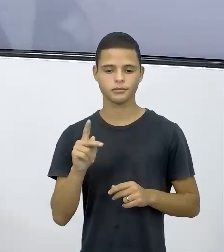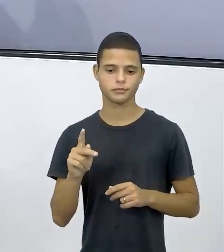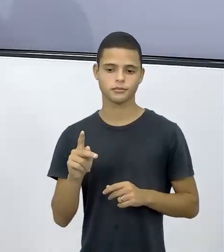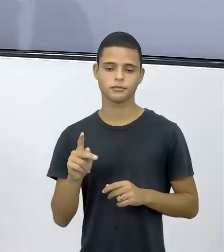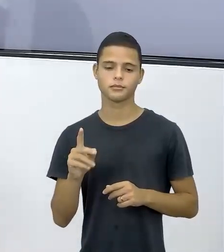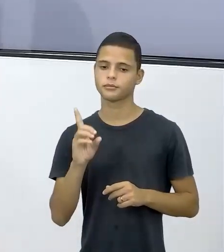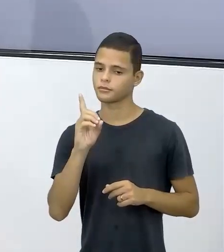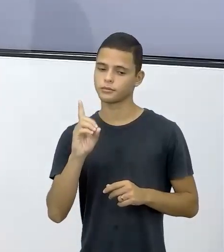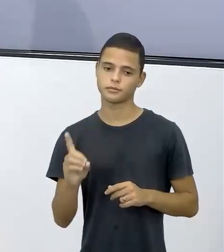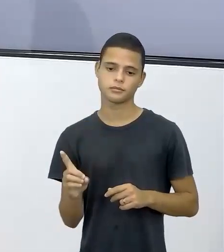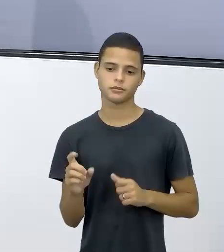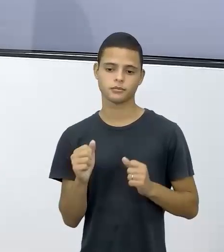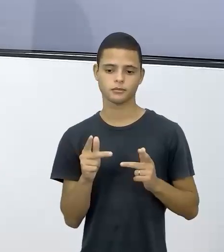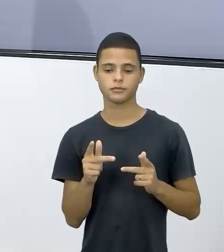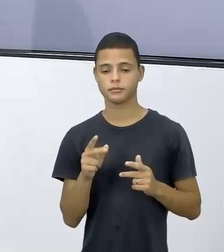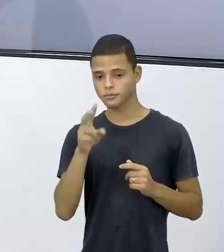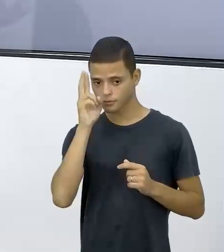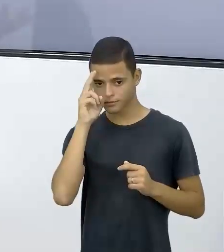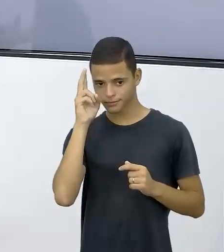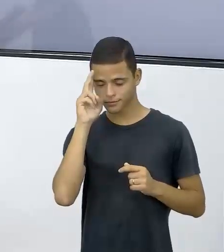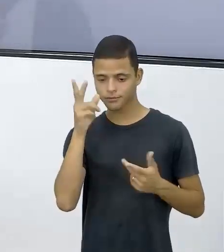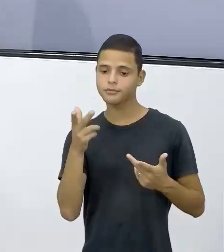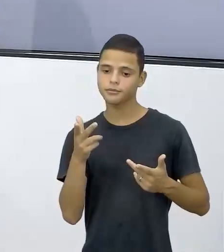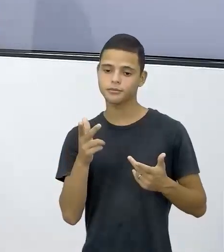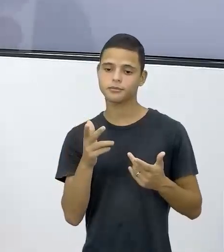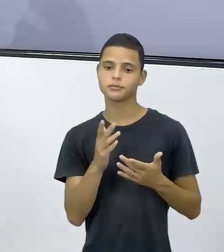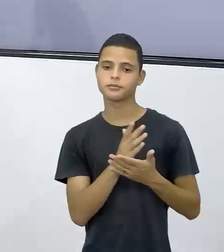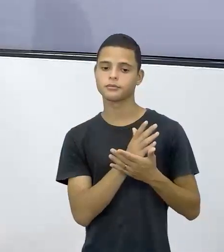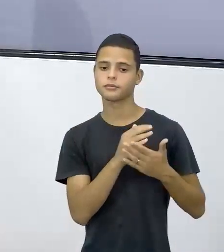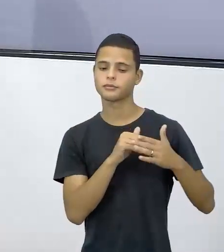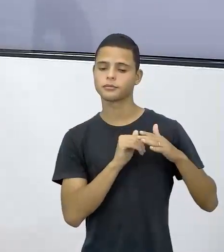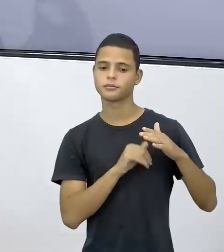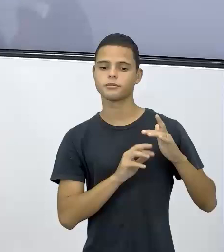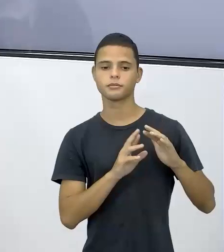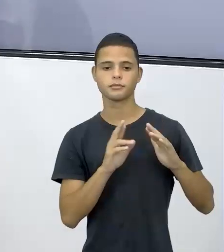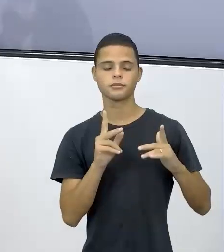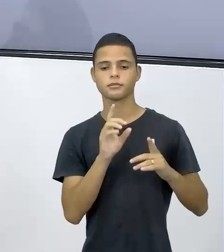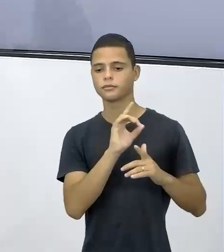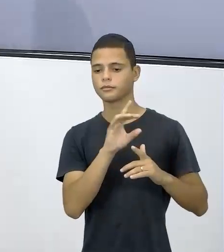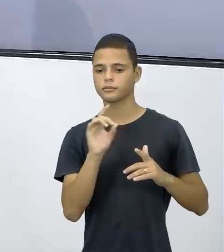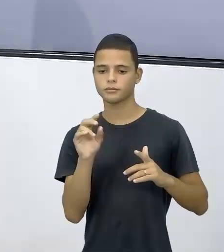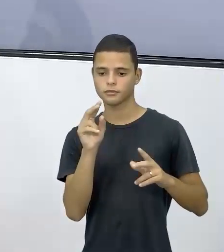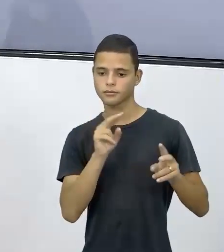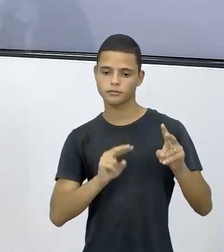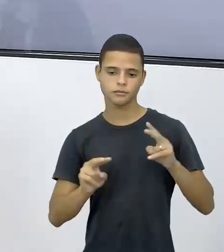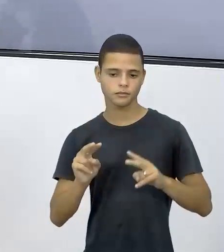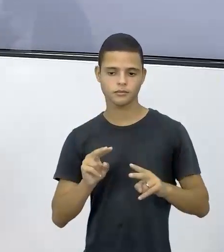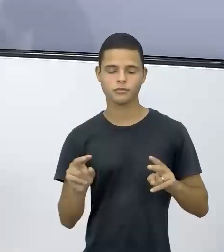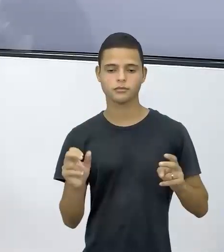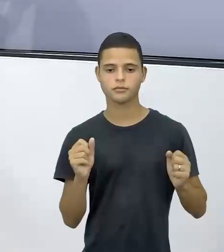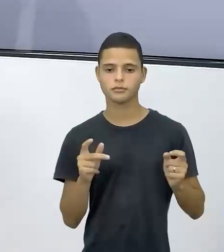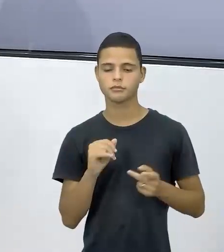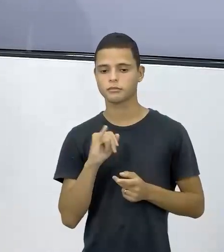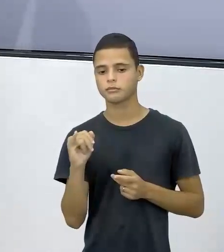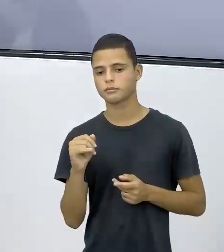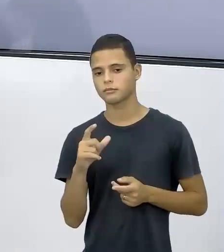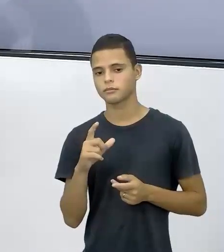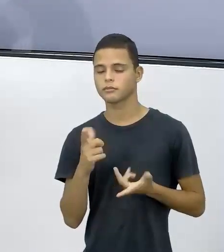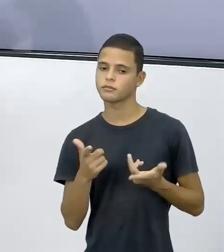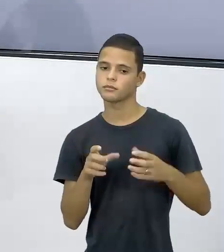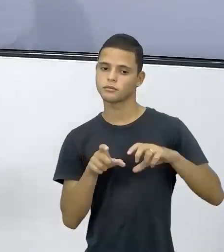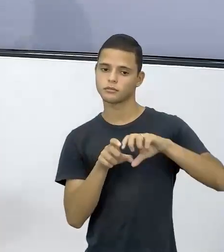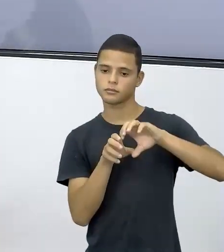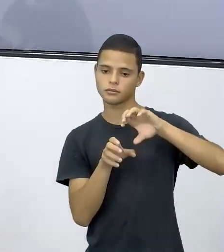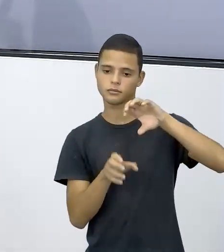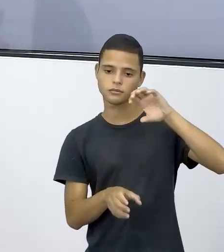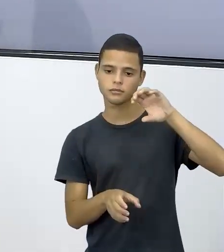certo? Lembrando que estes dados são diferentes de grupo para grupo, de olhar para olhar, né? Se a sua mangueira